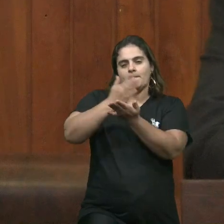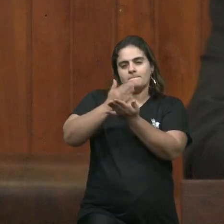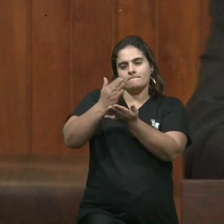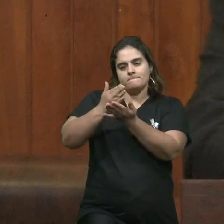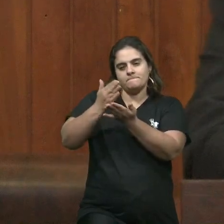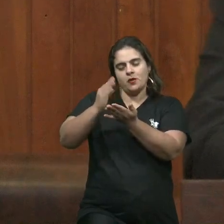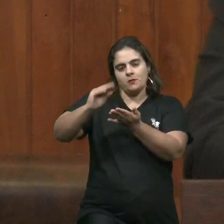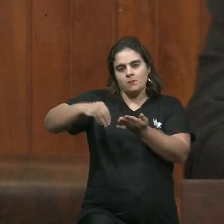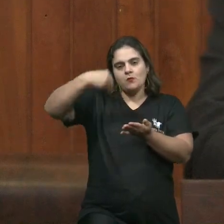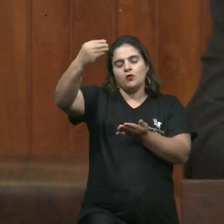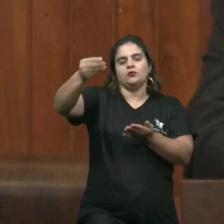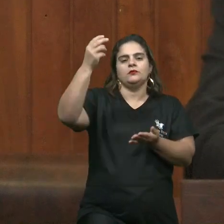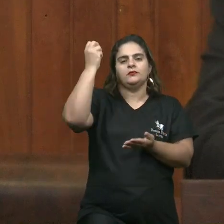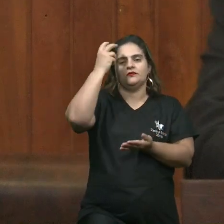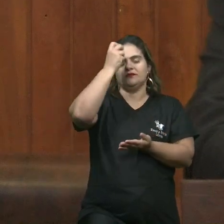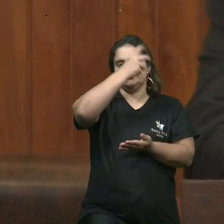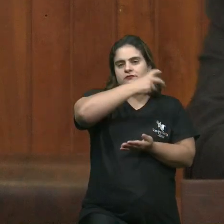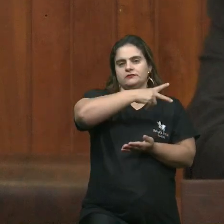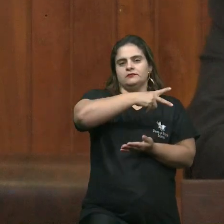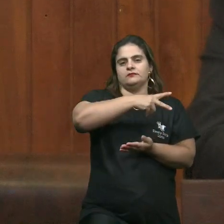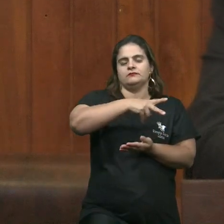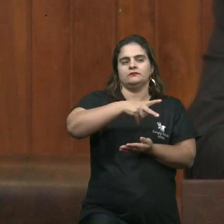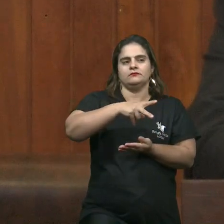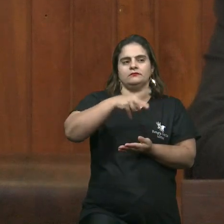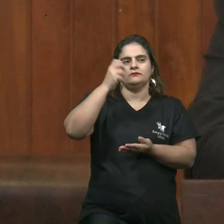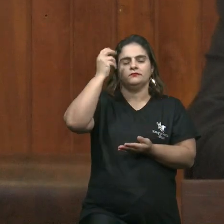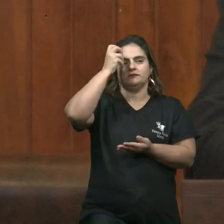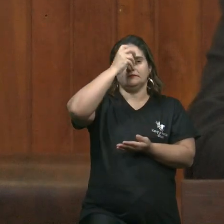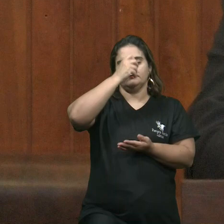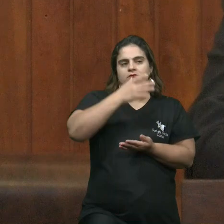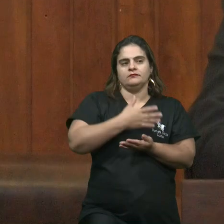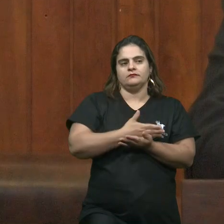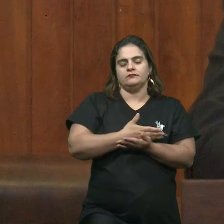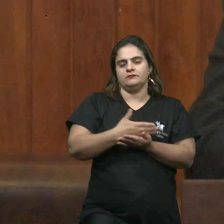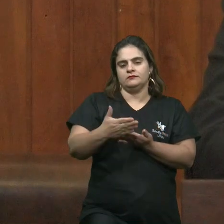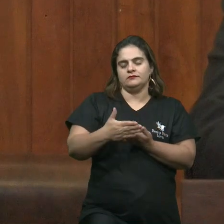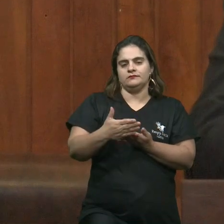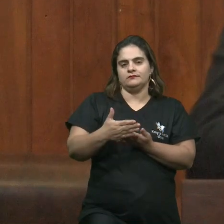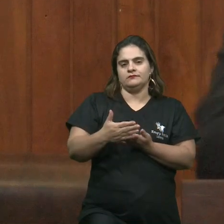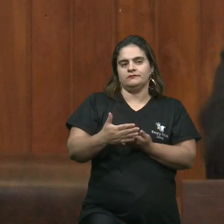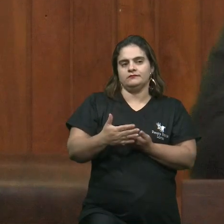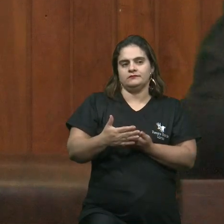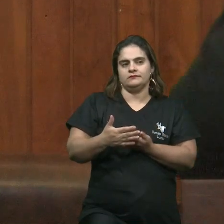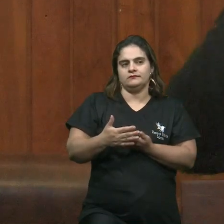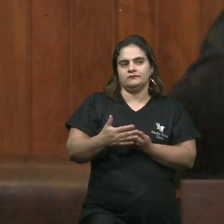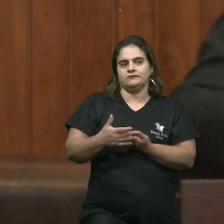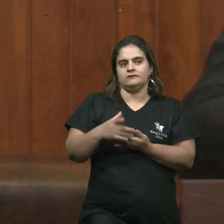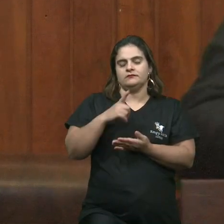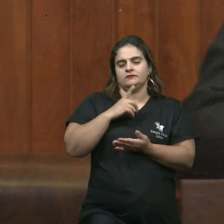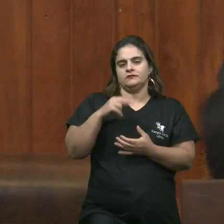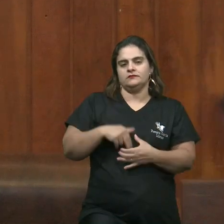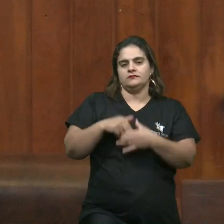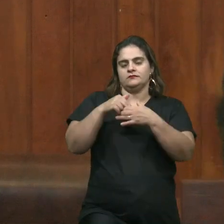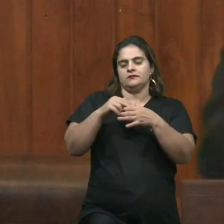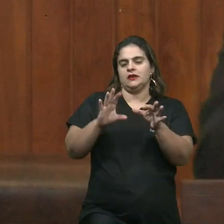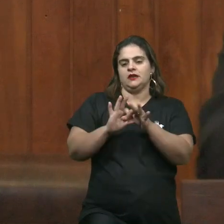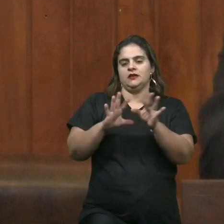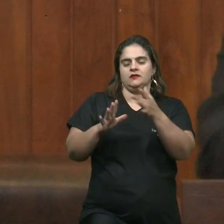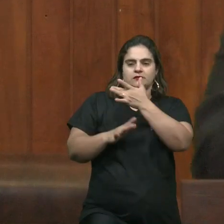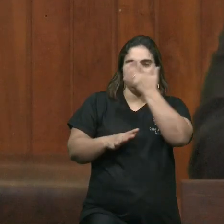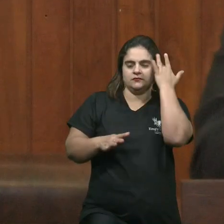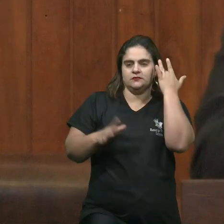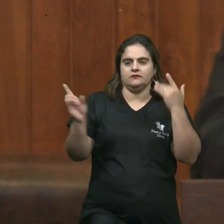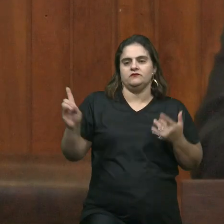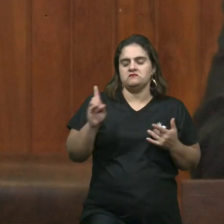para o outro exercício, para o prefeito que o sucedeu. Se eu estiver mentindo, está aqui a Tribuna da Casa, está à disposição dos novos